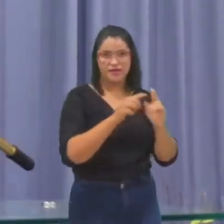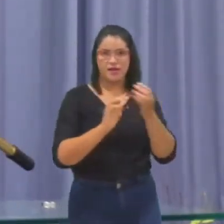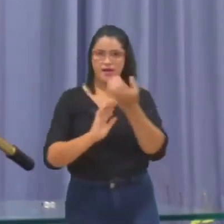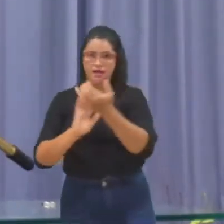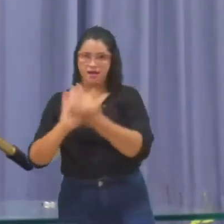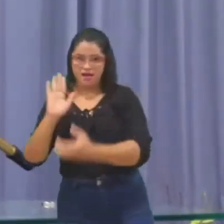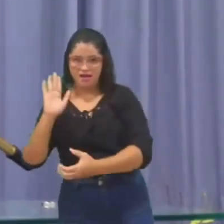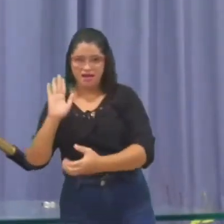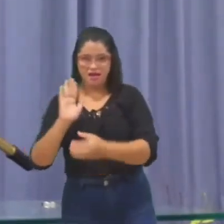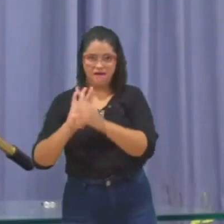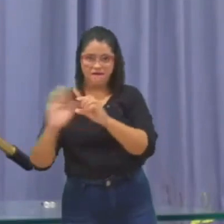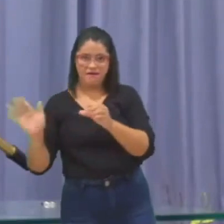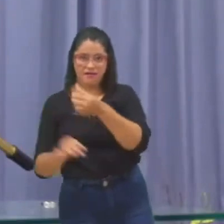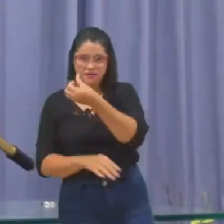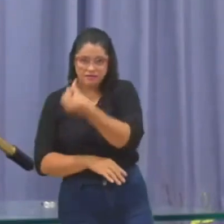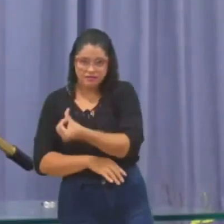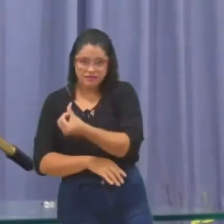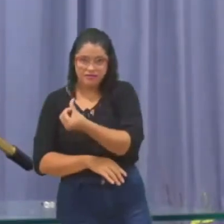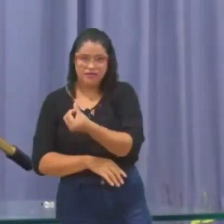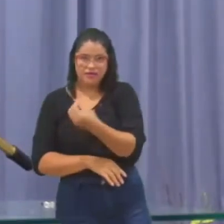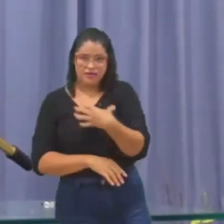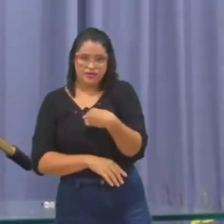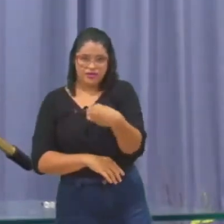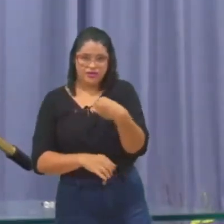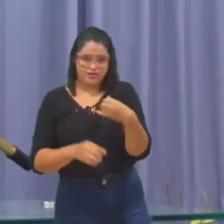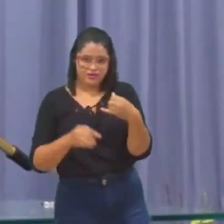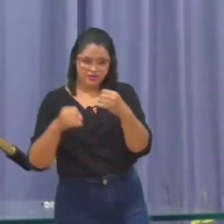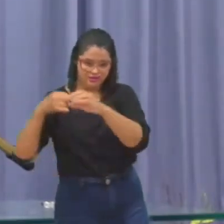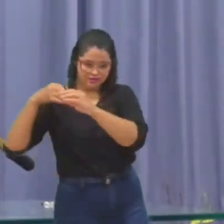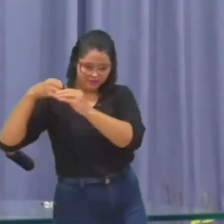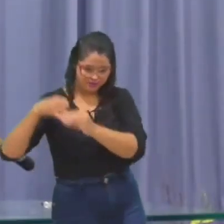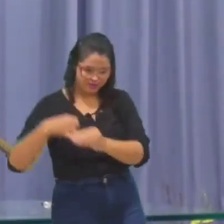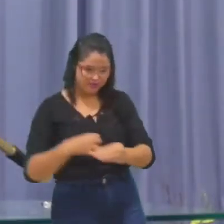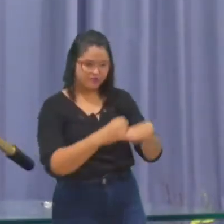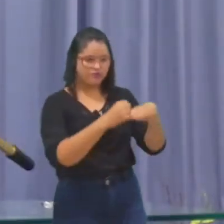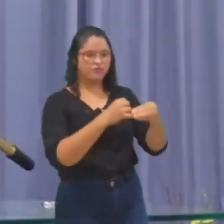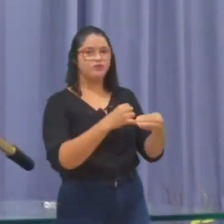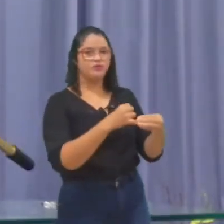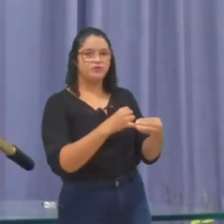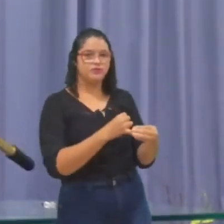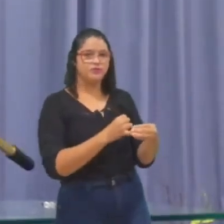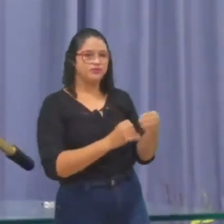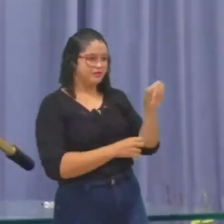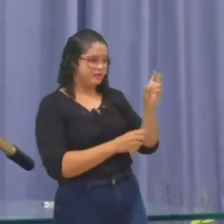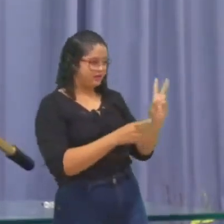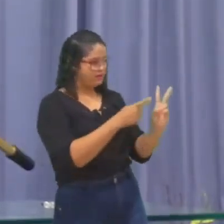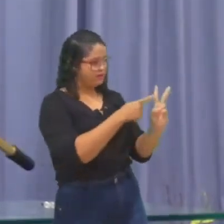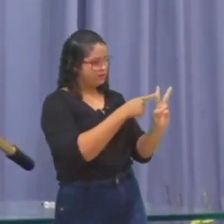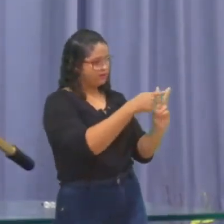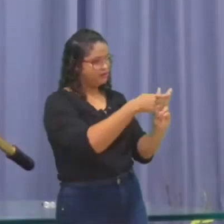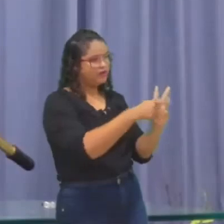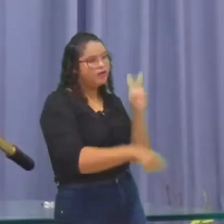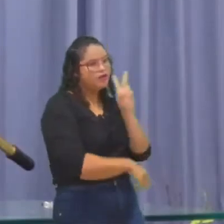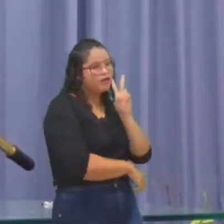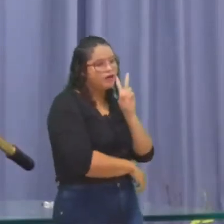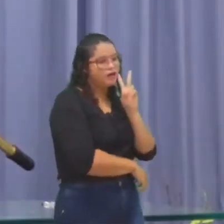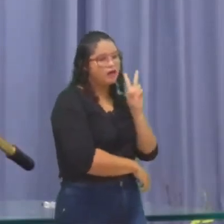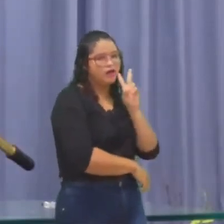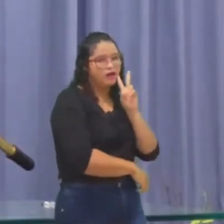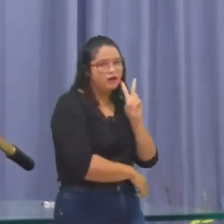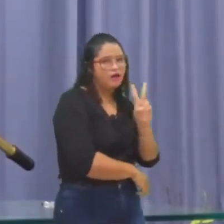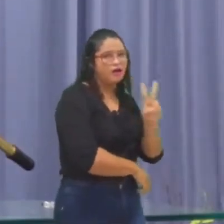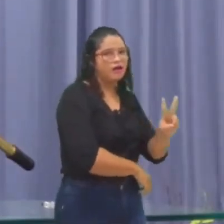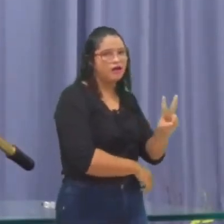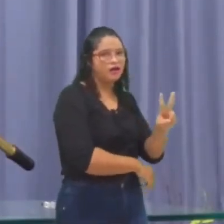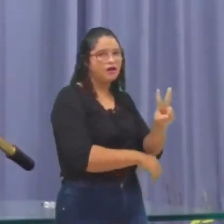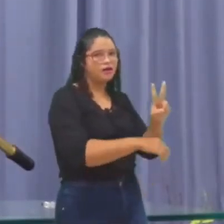9, e Josué, filho de Num, e Calebe, filho de Jefoné, que eram dos que espiaram a terra,